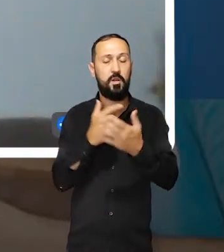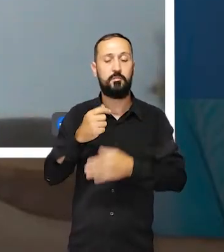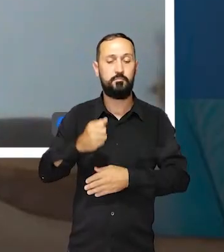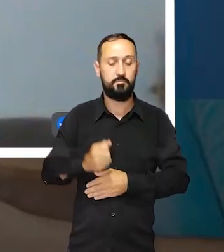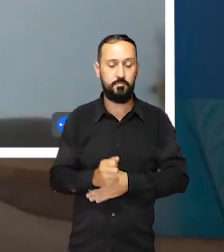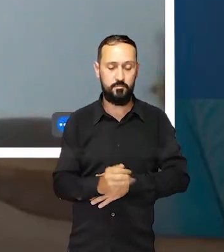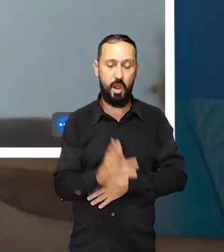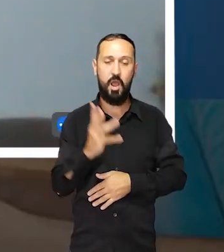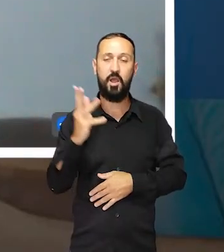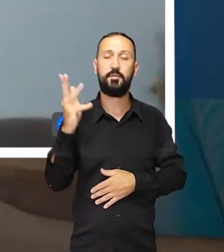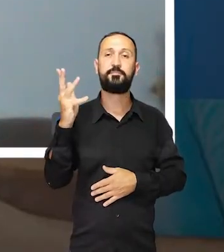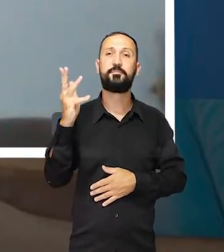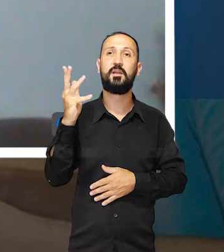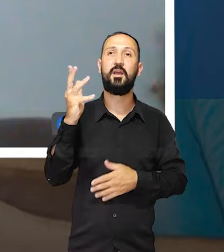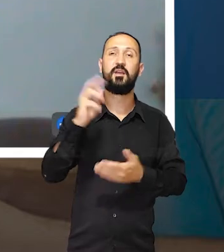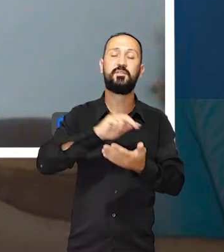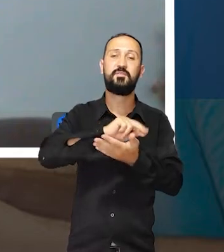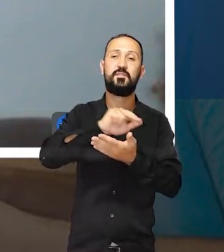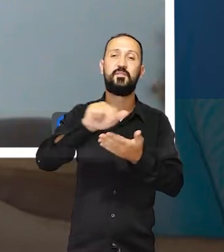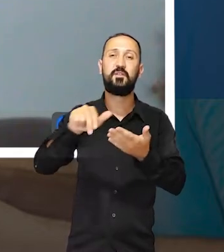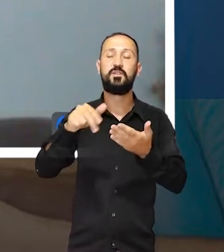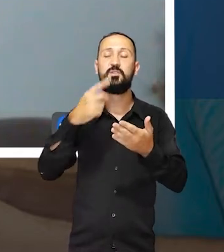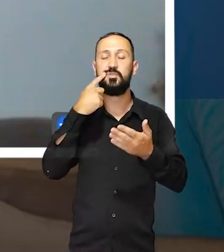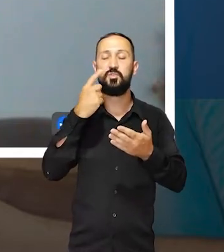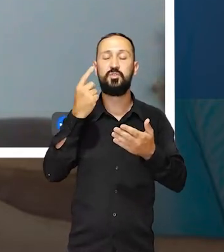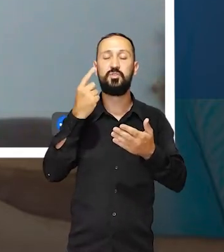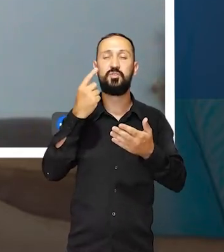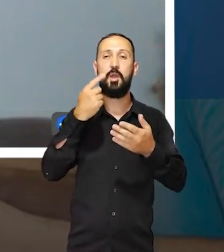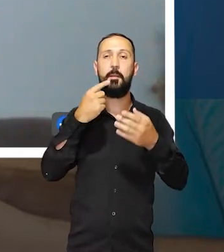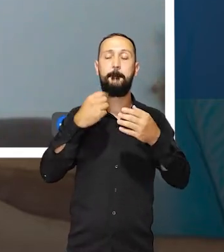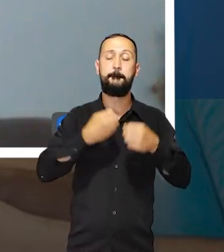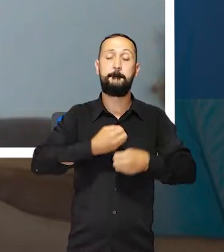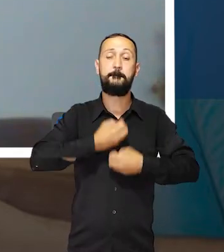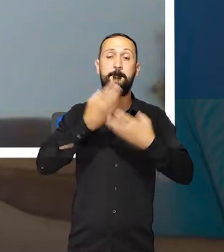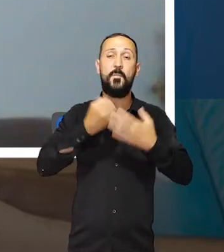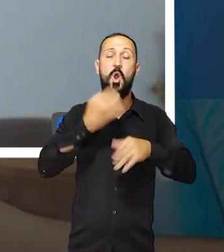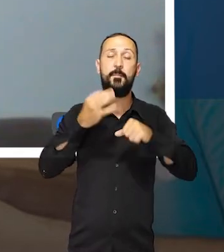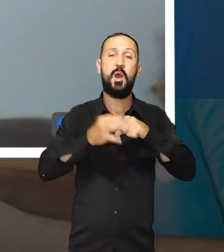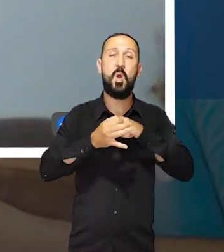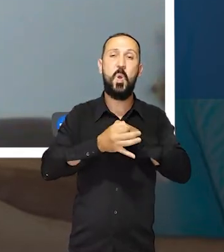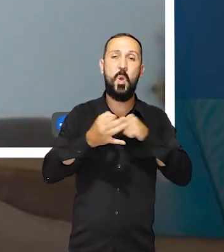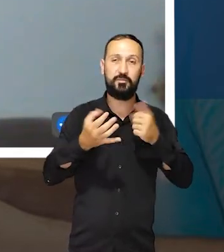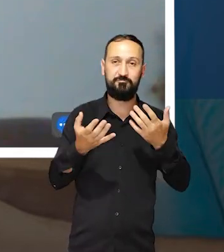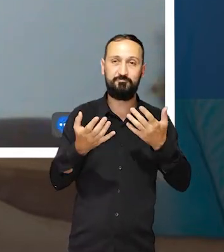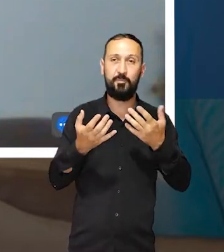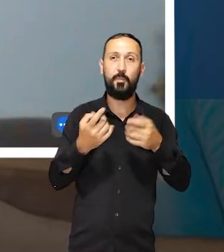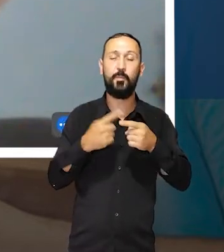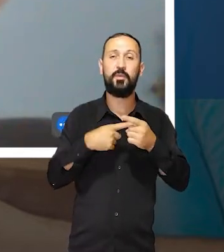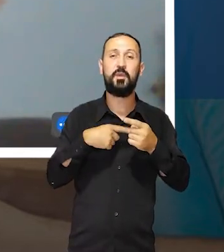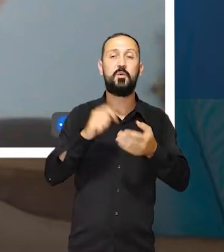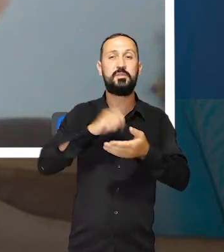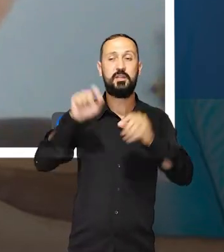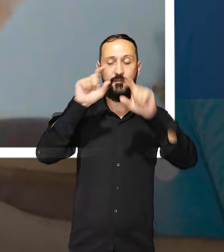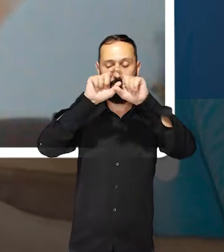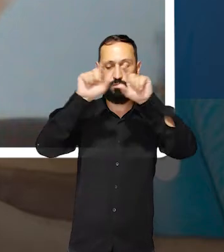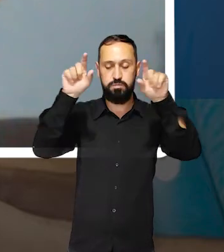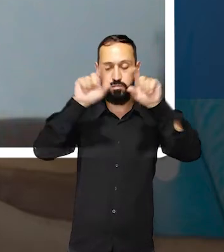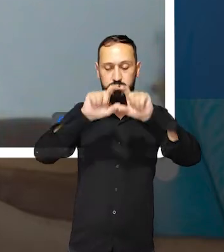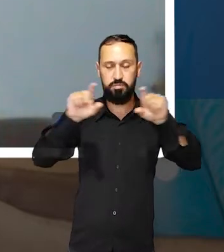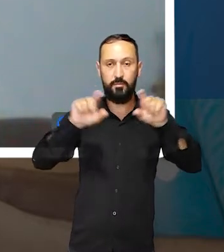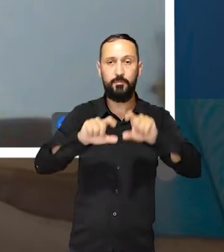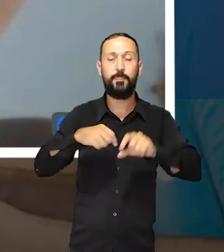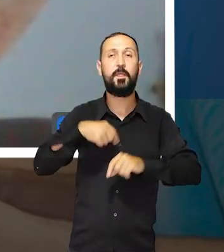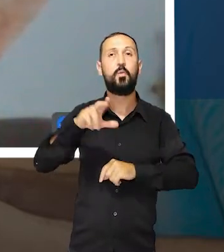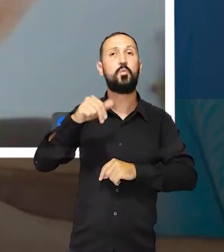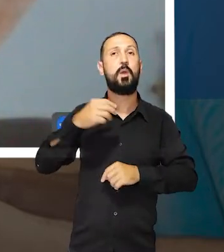Berto, é uma coletânea de crônicas poéticas, porque, embora eu escreva em prosa,